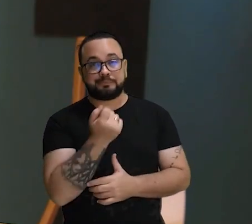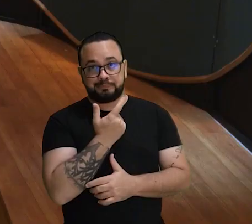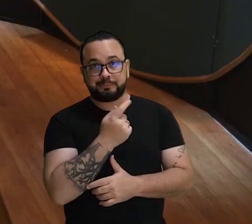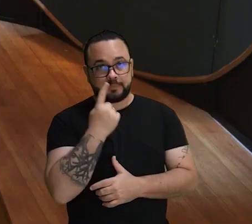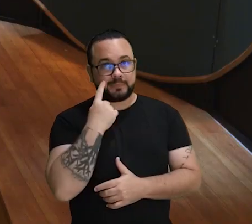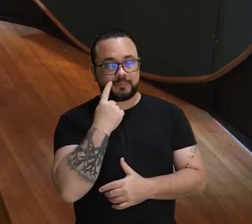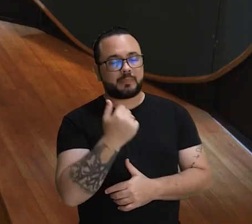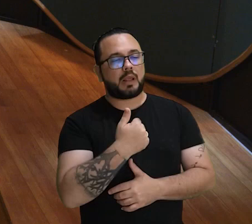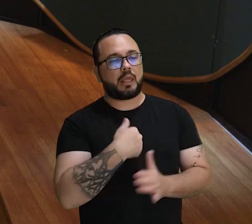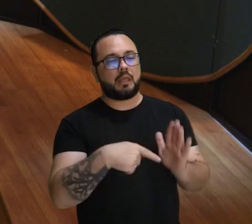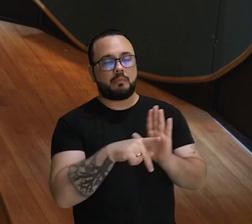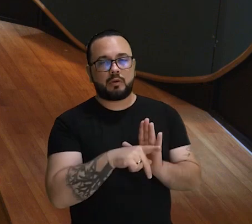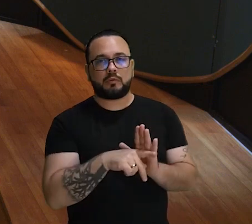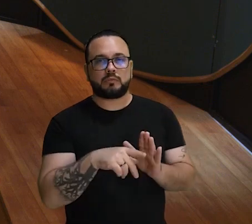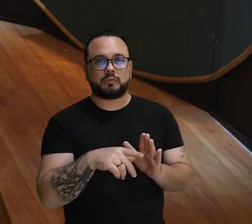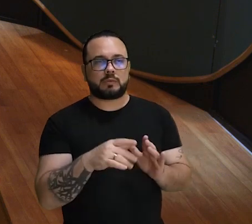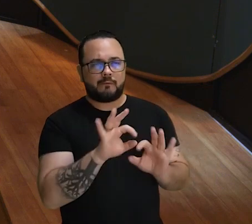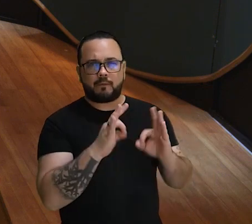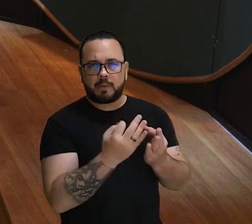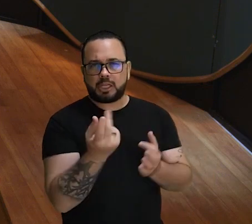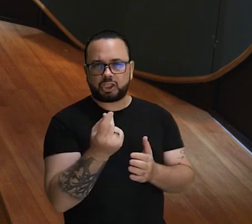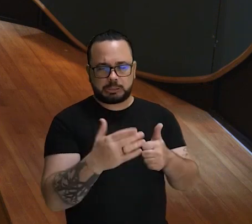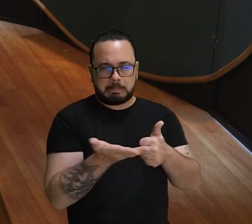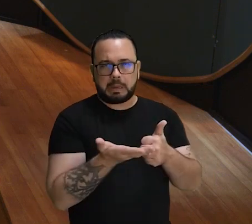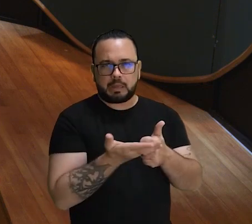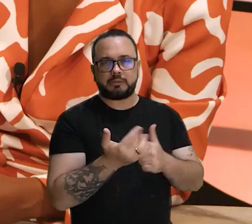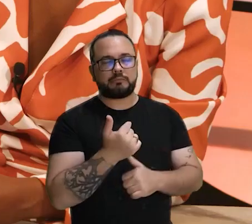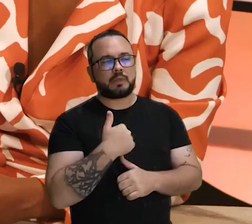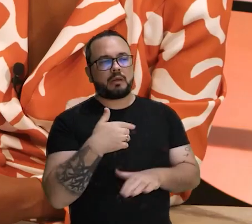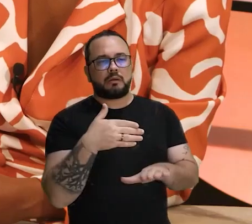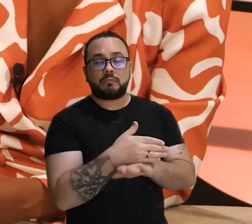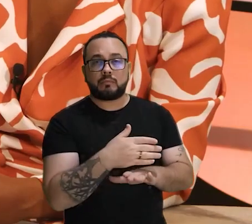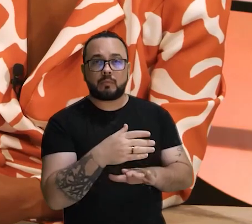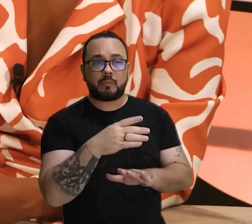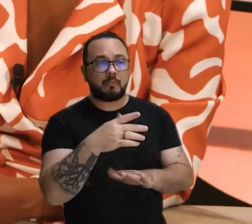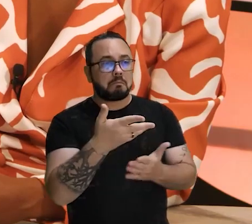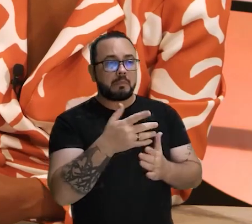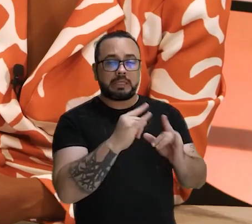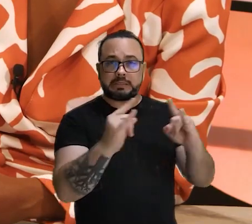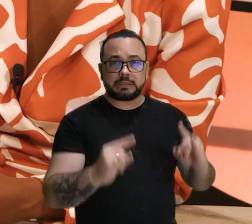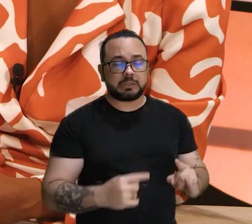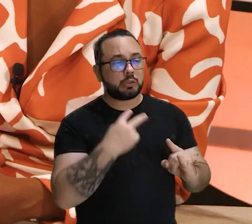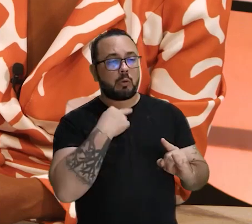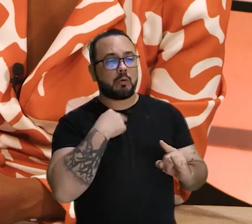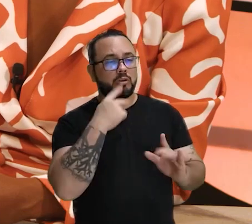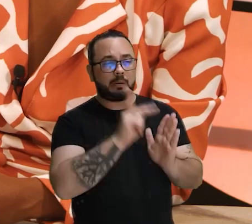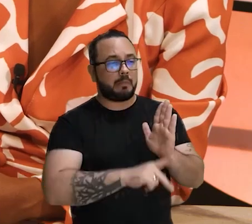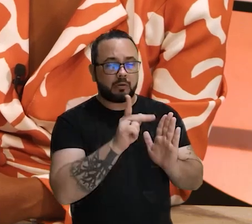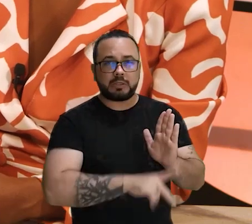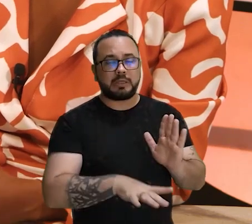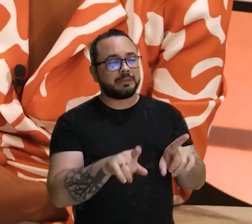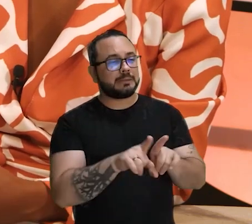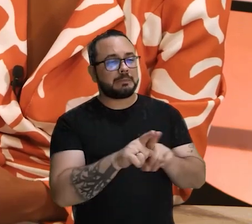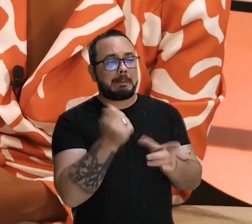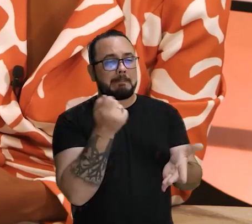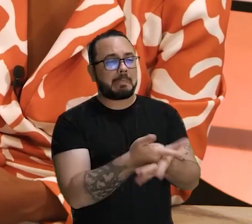sou daquele limbo de classe média, assim, né? Então, quando eu entrei no circo, por exemplo, eu não conseguia nem entrar como projeto social e nem tinha grana pra pagar aula particular,